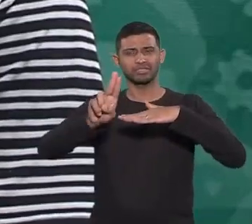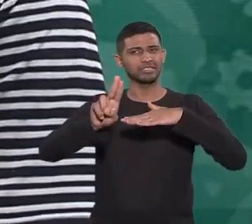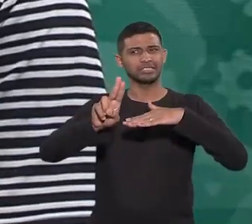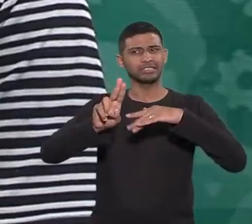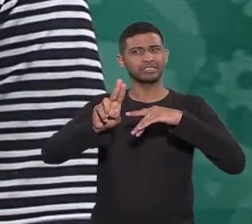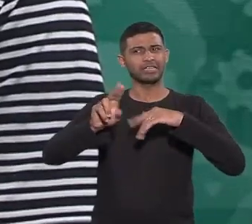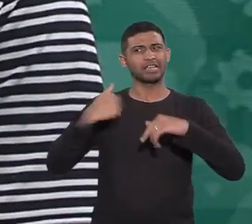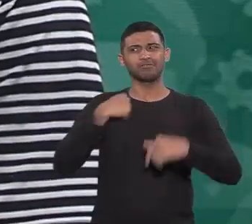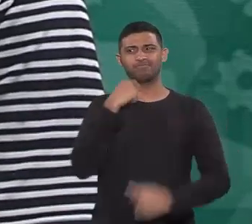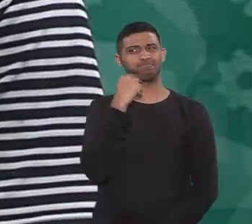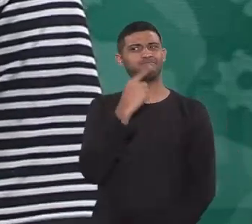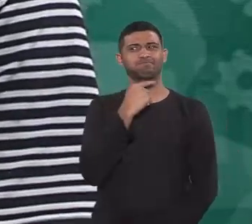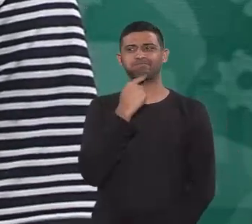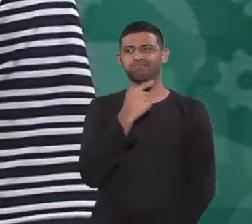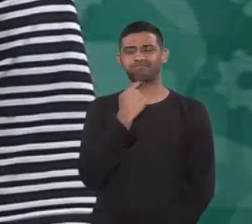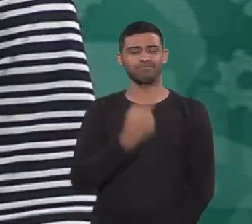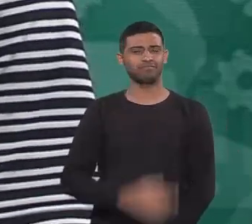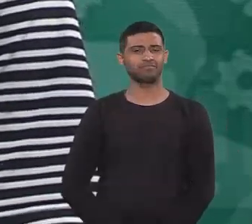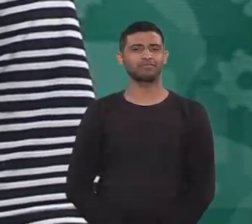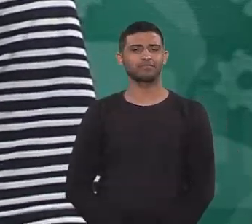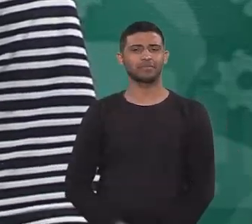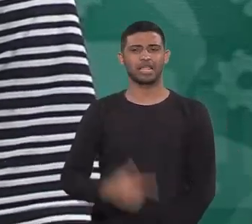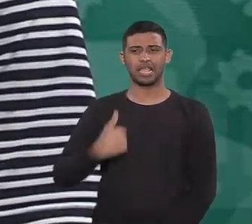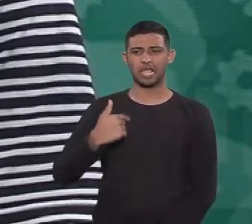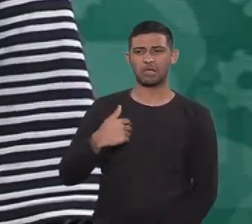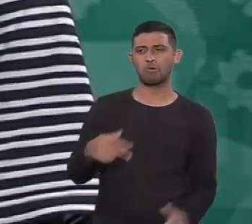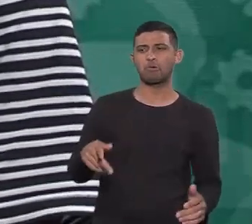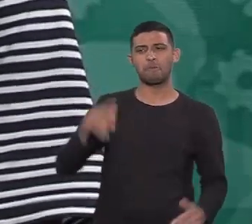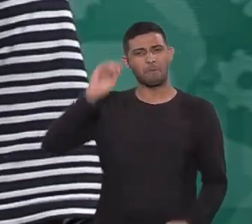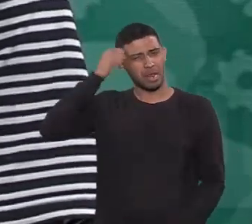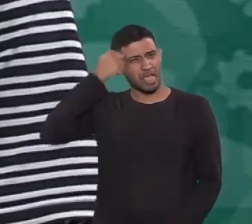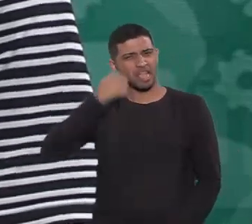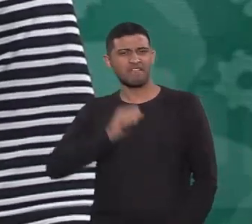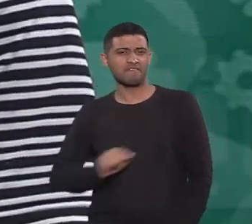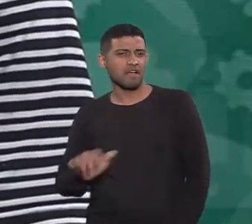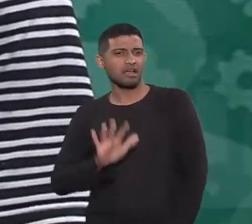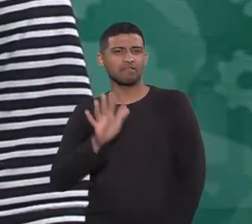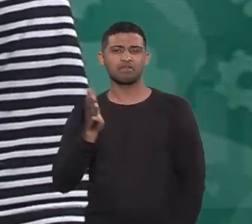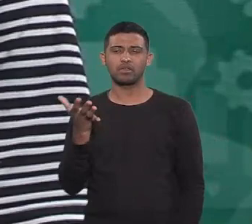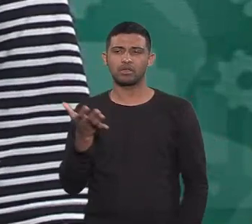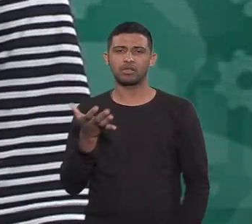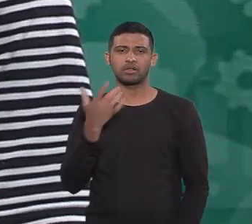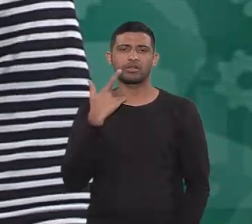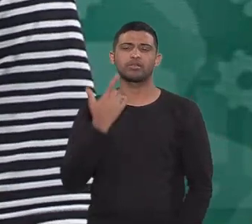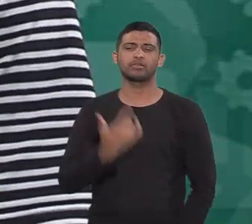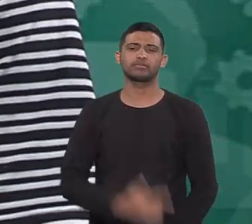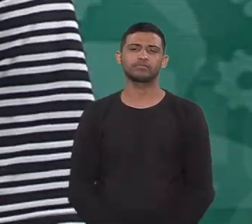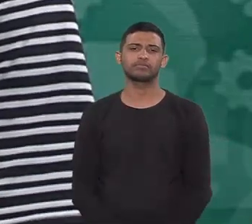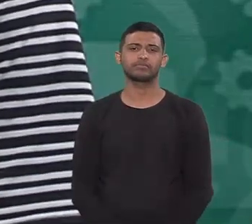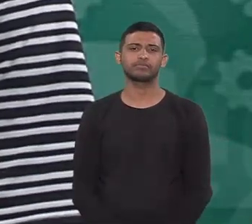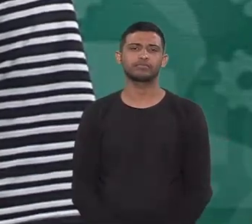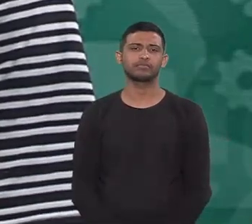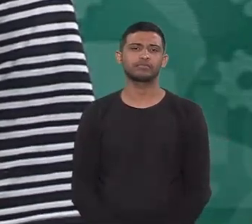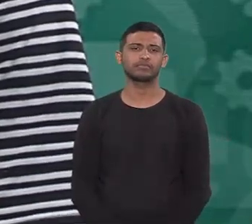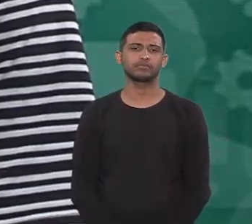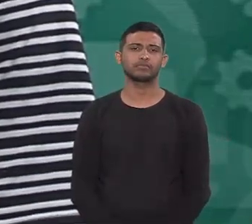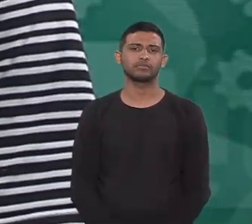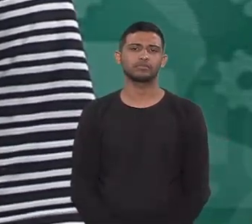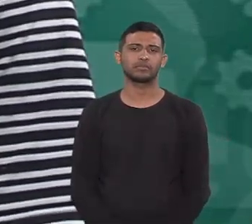muito distante de mim, sabe? Eu sou um moleque preto, favelado, sabe? E